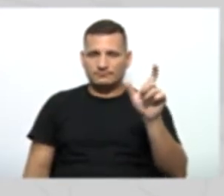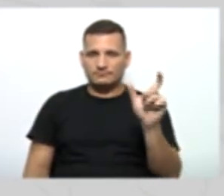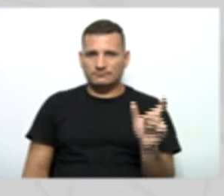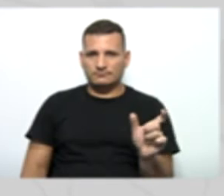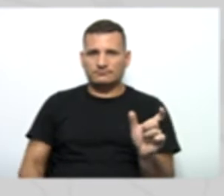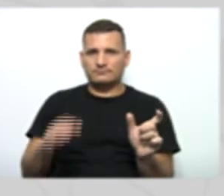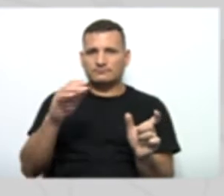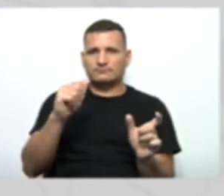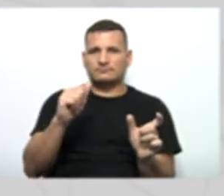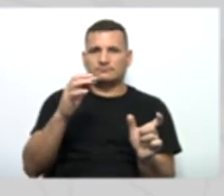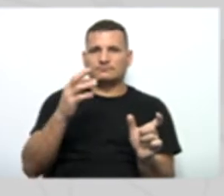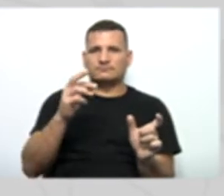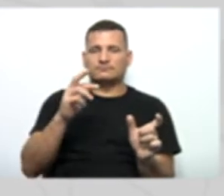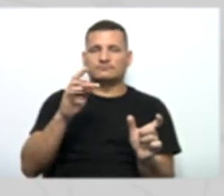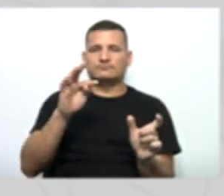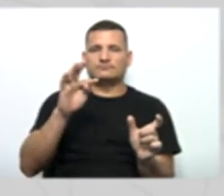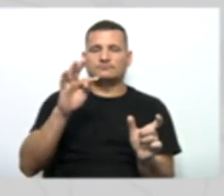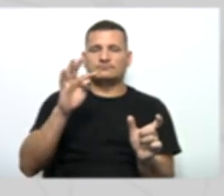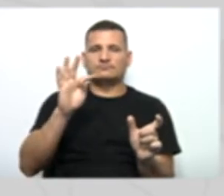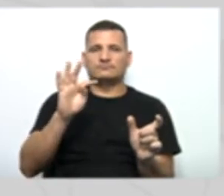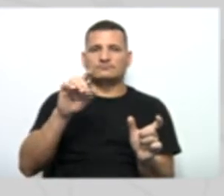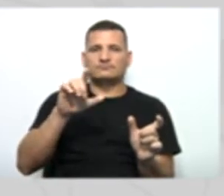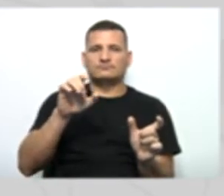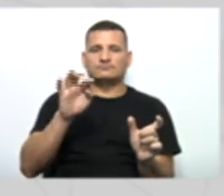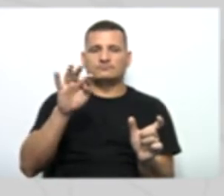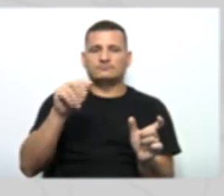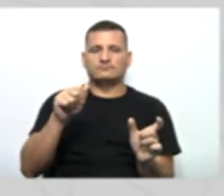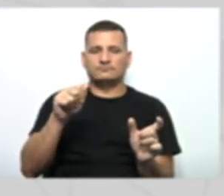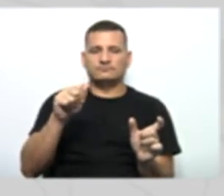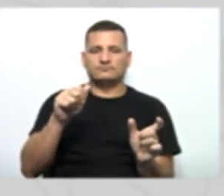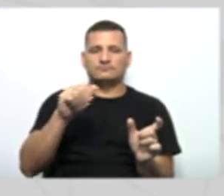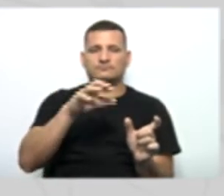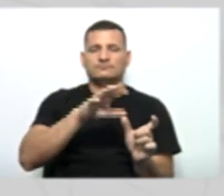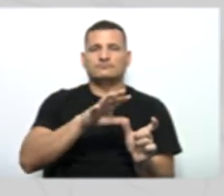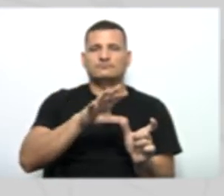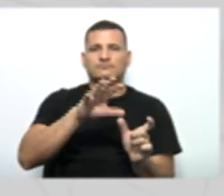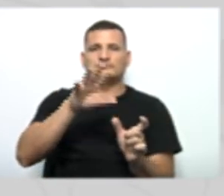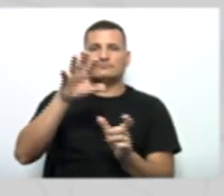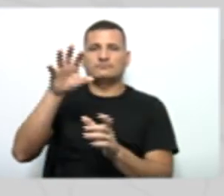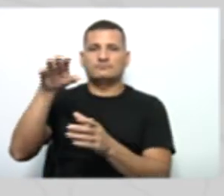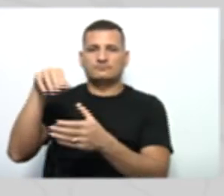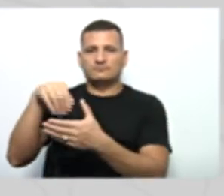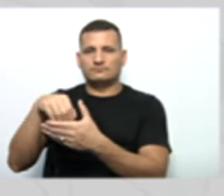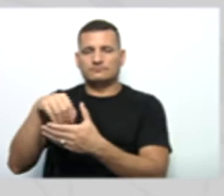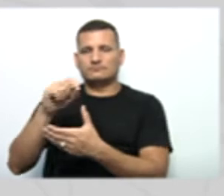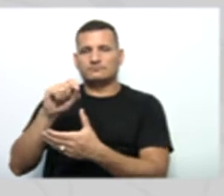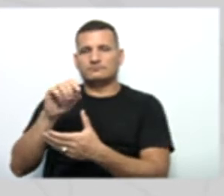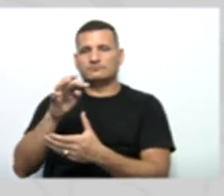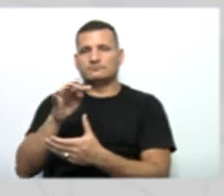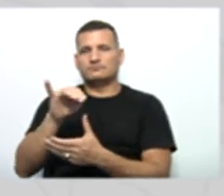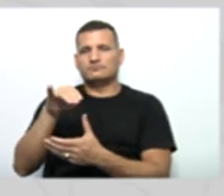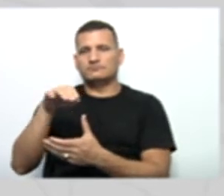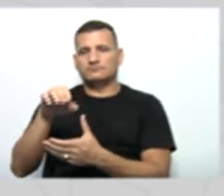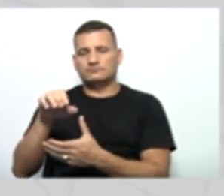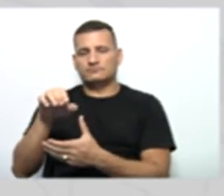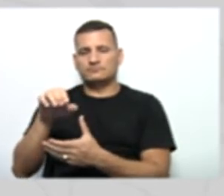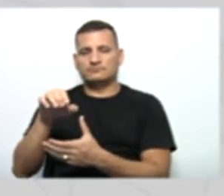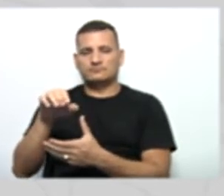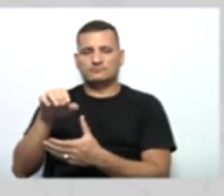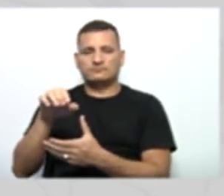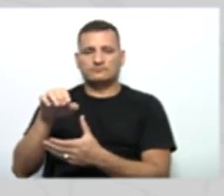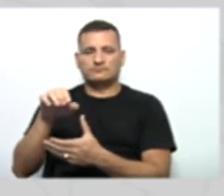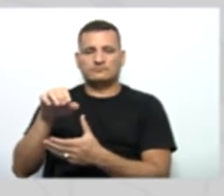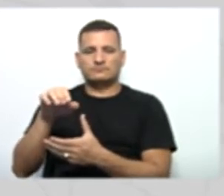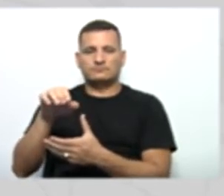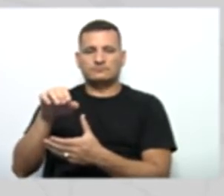ok? Faz parte do que, ó? De um time. Quando acontecer isso, ó, como que